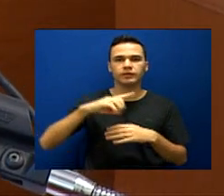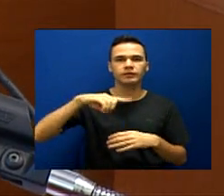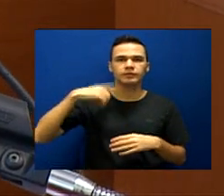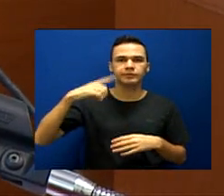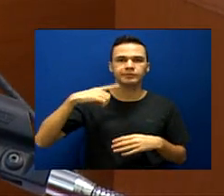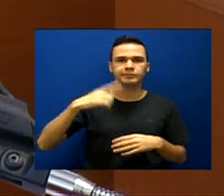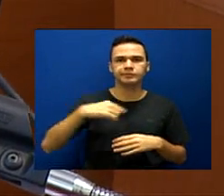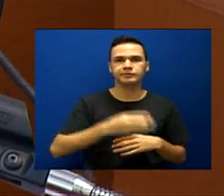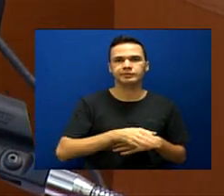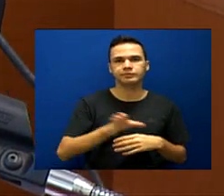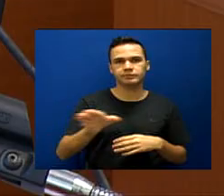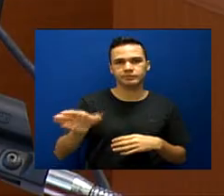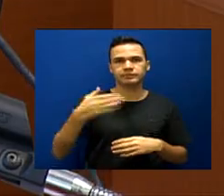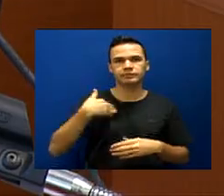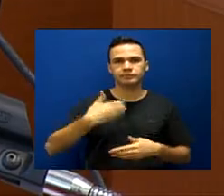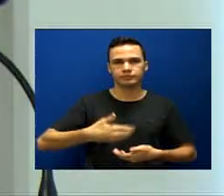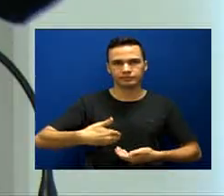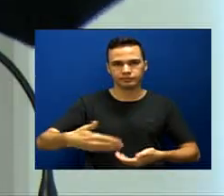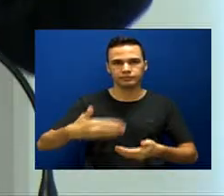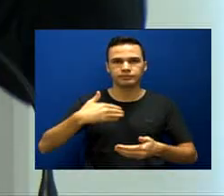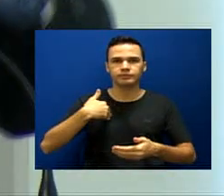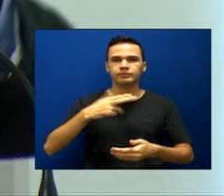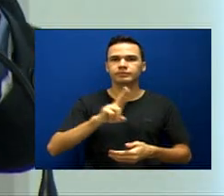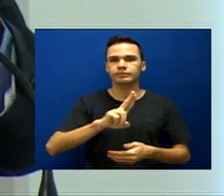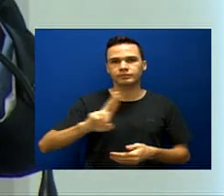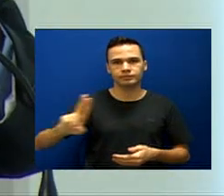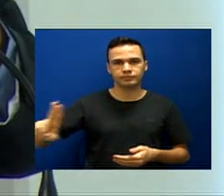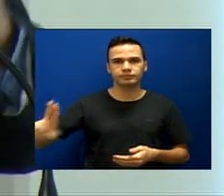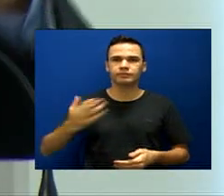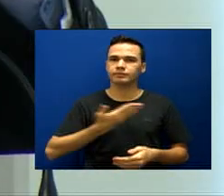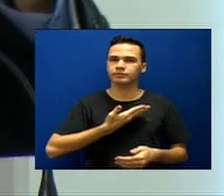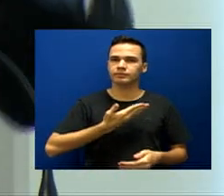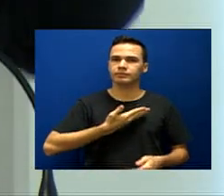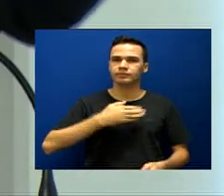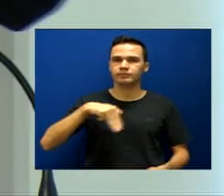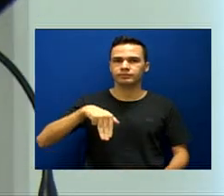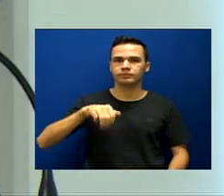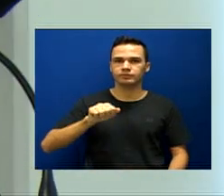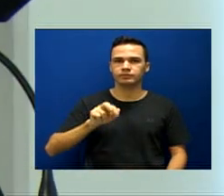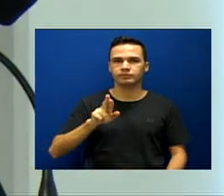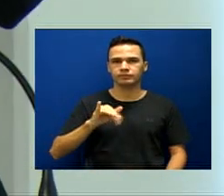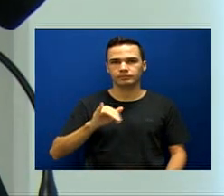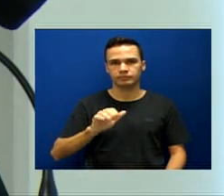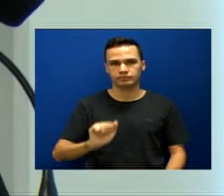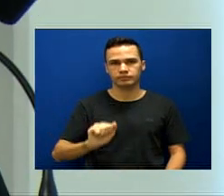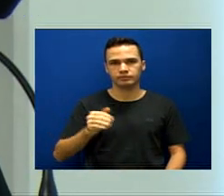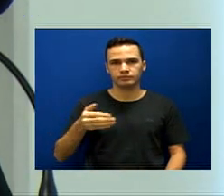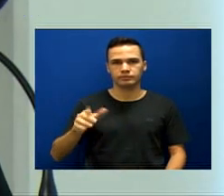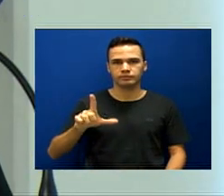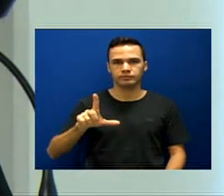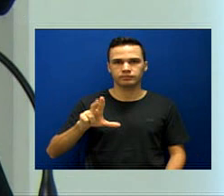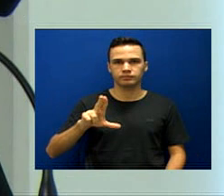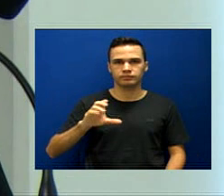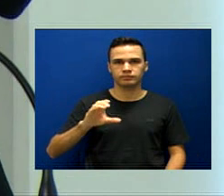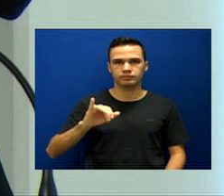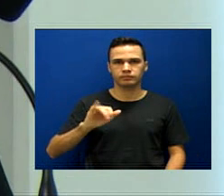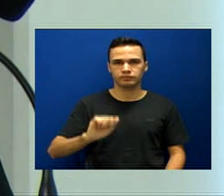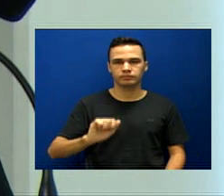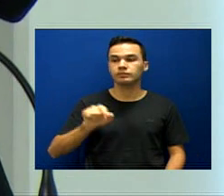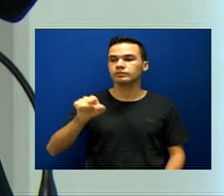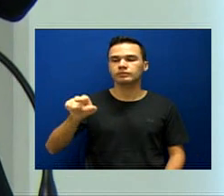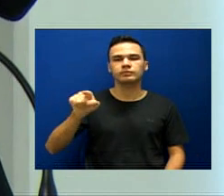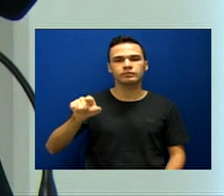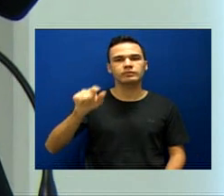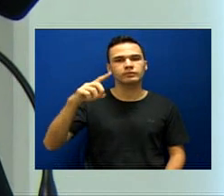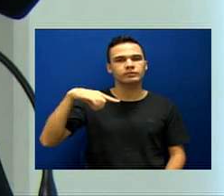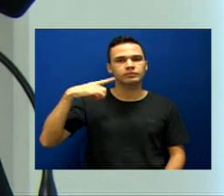que levou o senhor lá. Então, mas eu cito. Fala, eu cito, nossa não, querida não, Maria Lúcia. Maria Lúcia. E digo mais, foi através